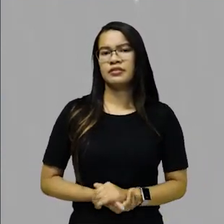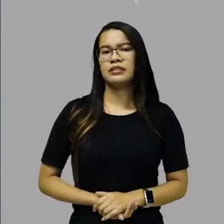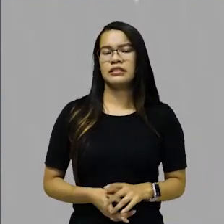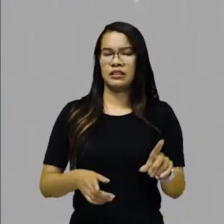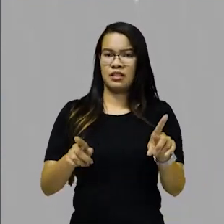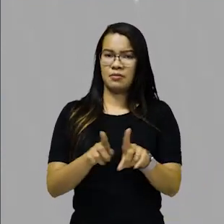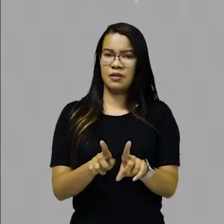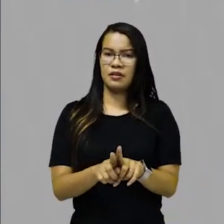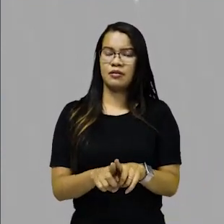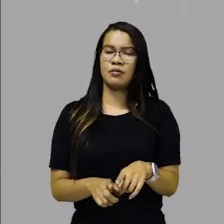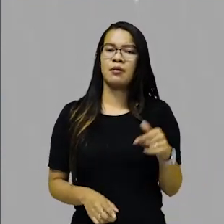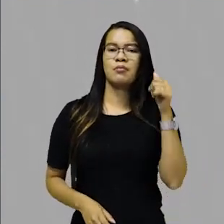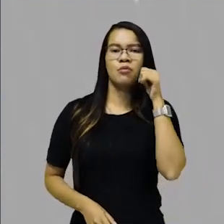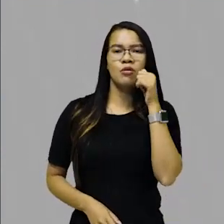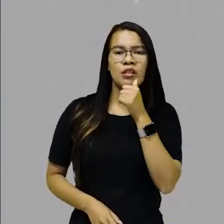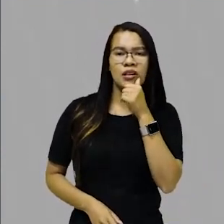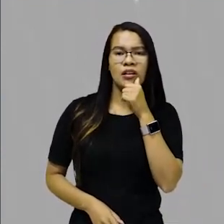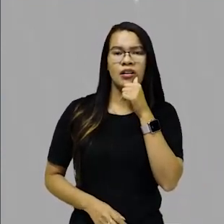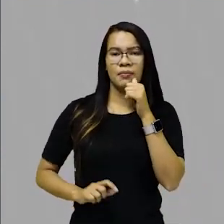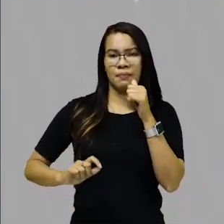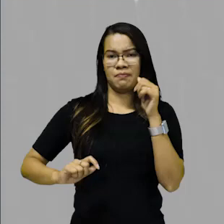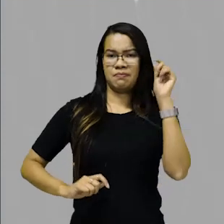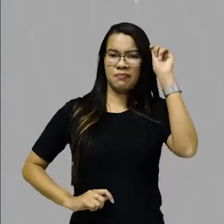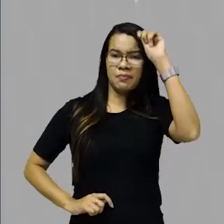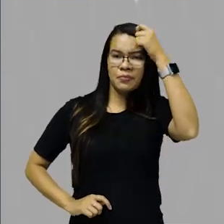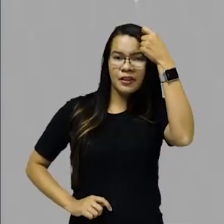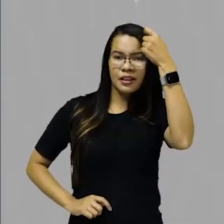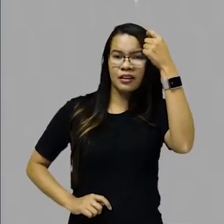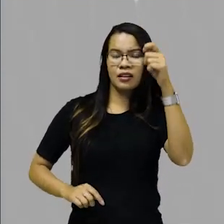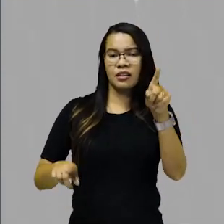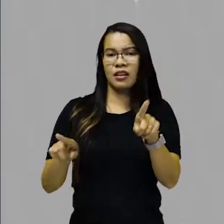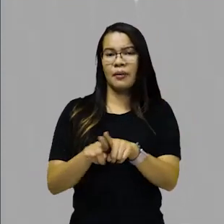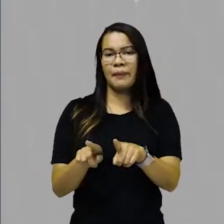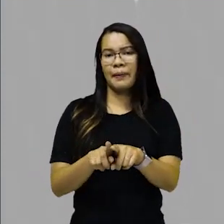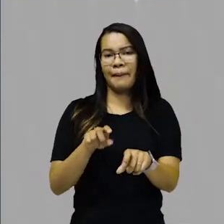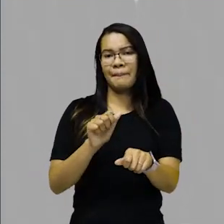preconceito por ser mulher, por ser preta, por ser pobre.